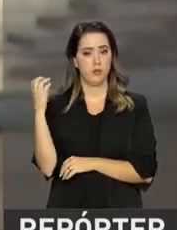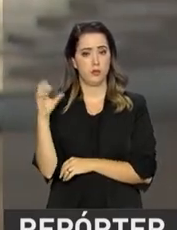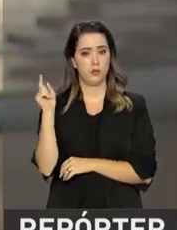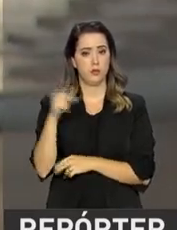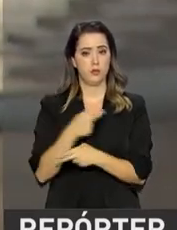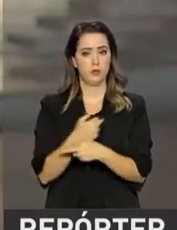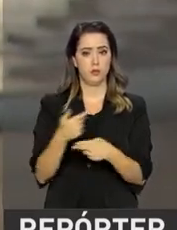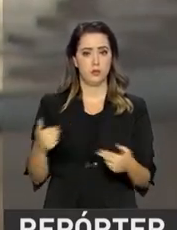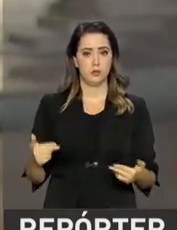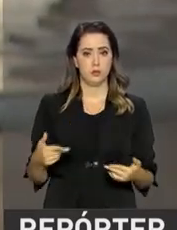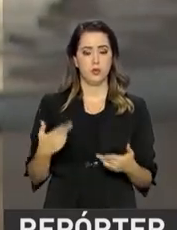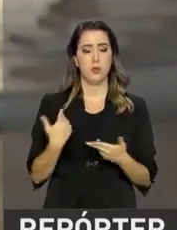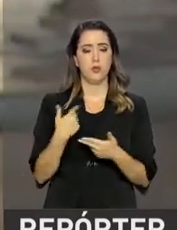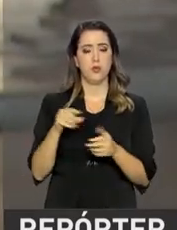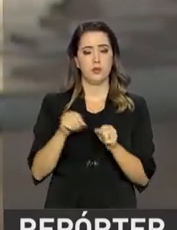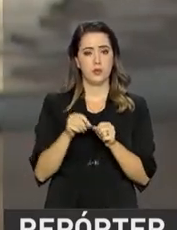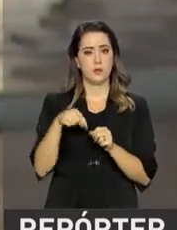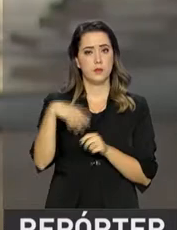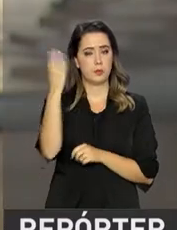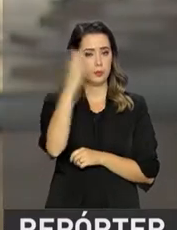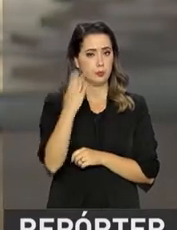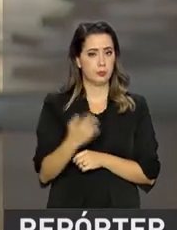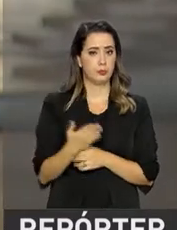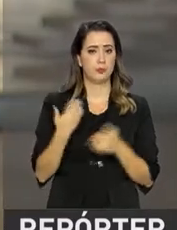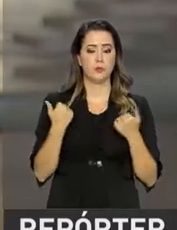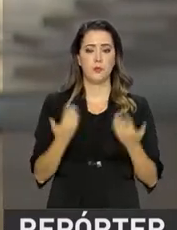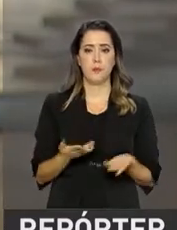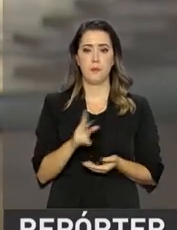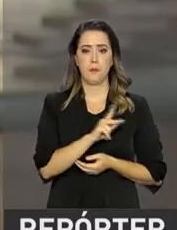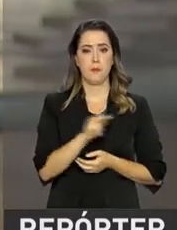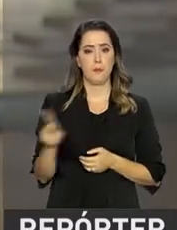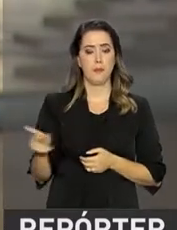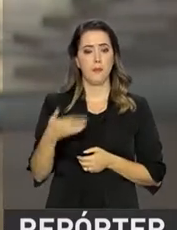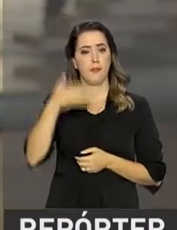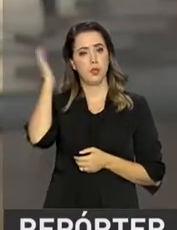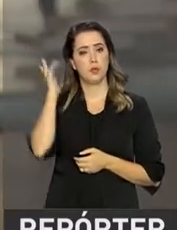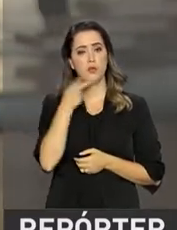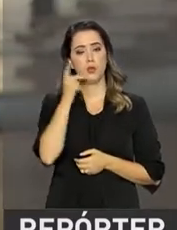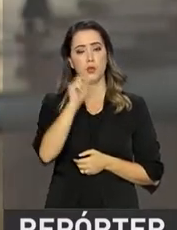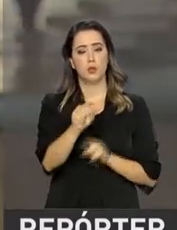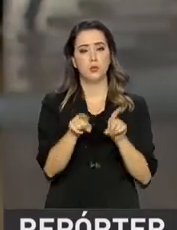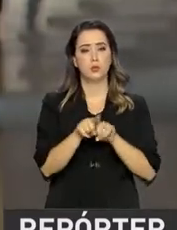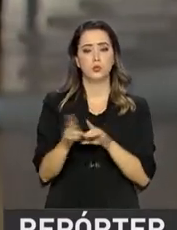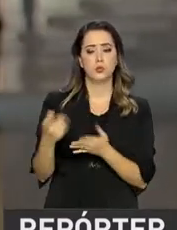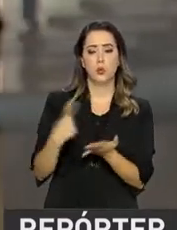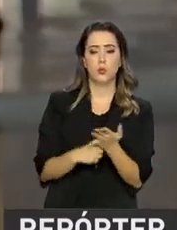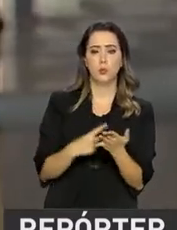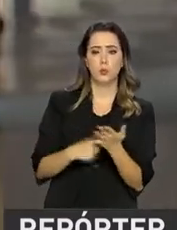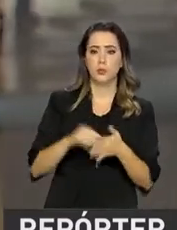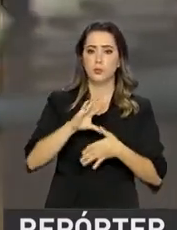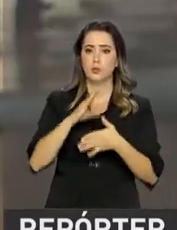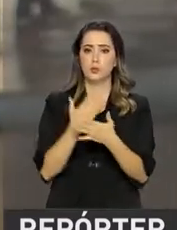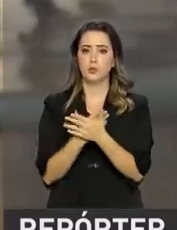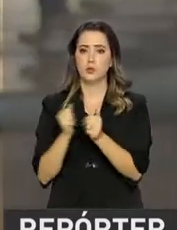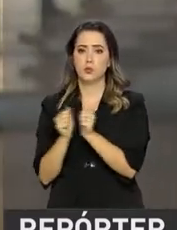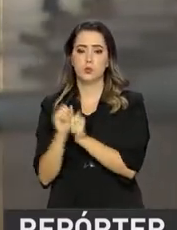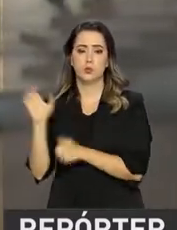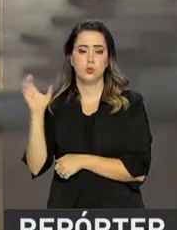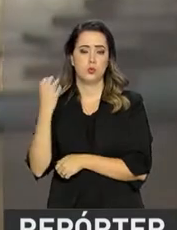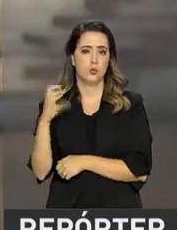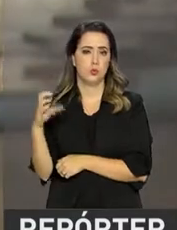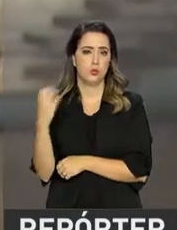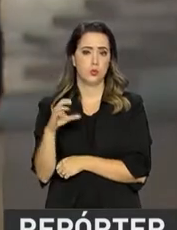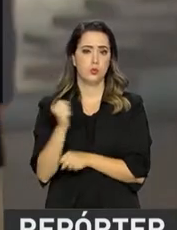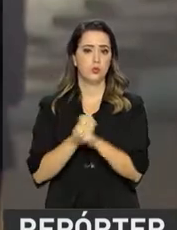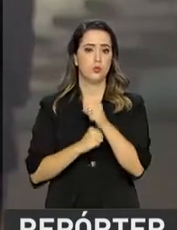são produtos manufaturados. O presidente Michel Temer destacou o acordo entre Mercosul e Colômbia,